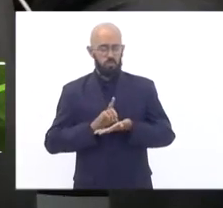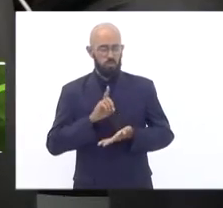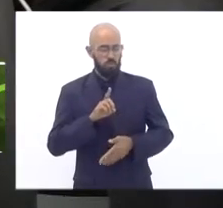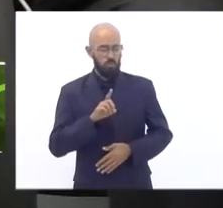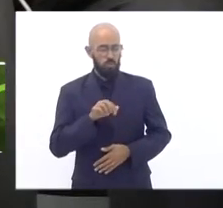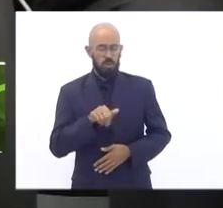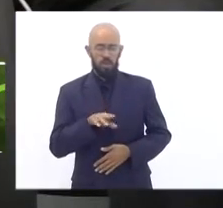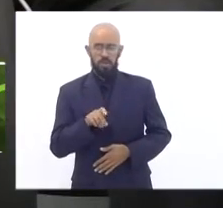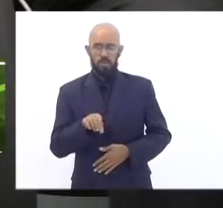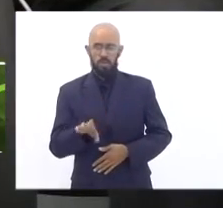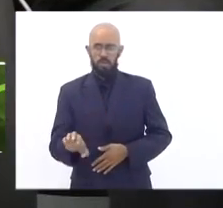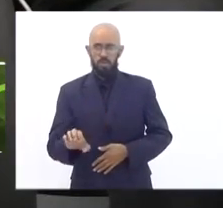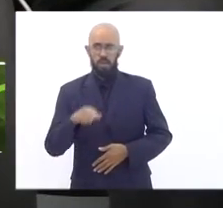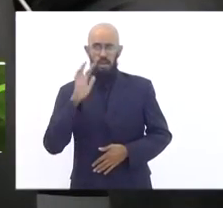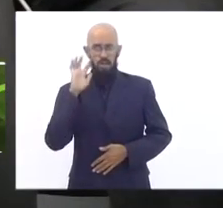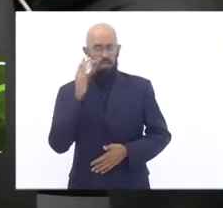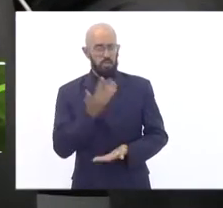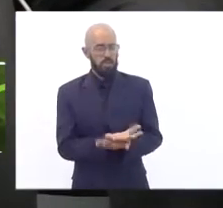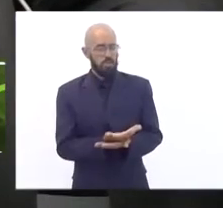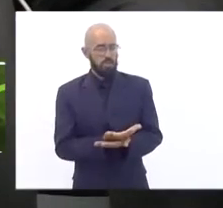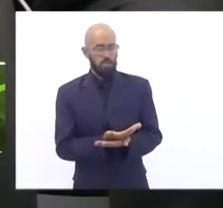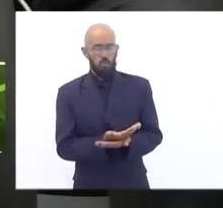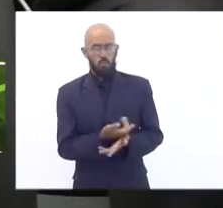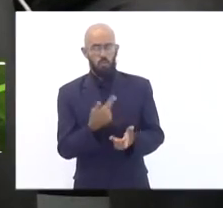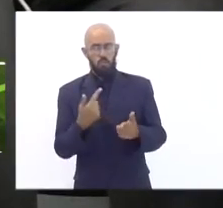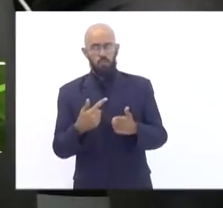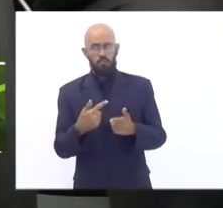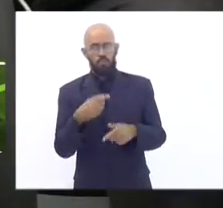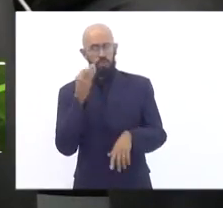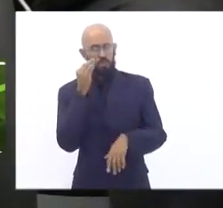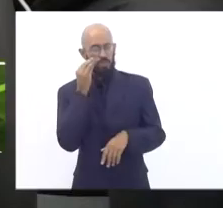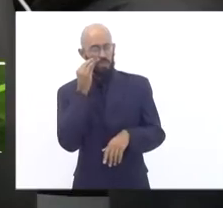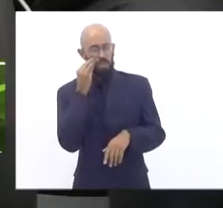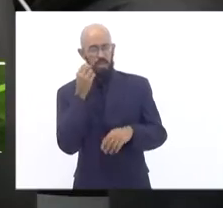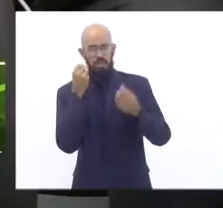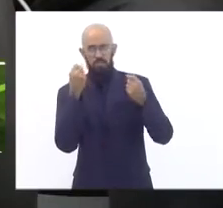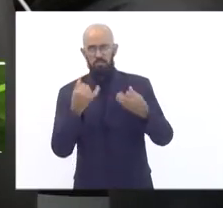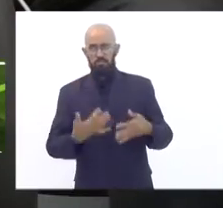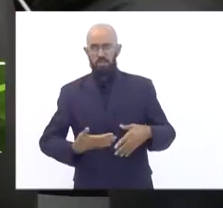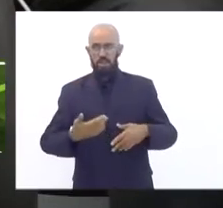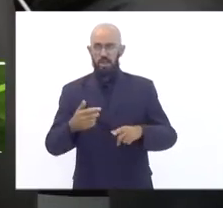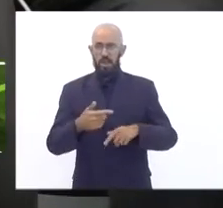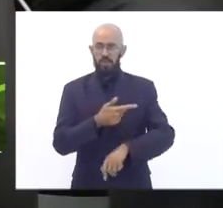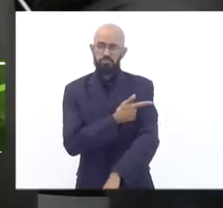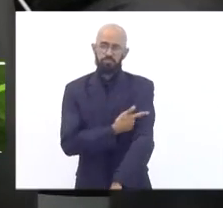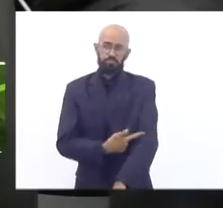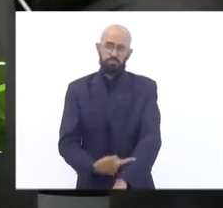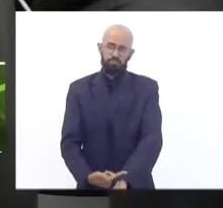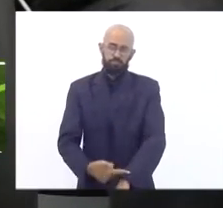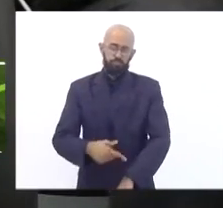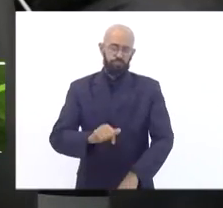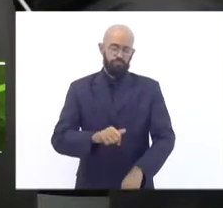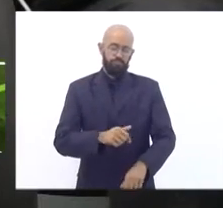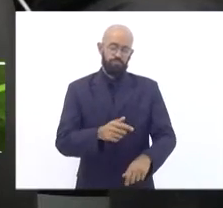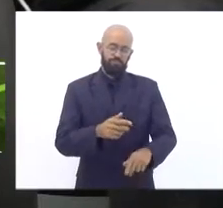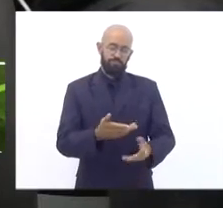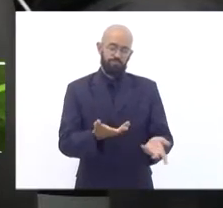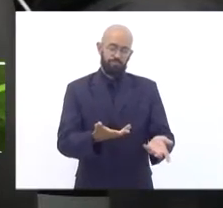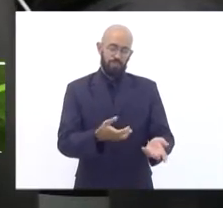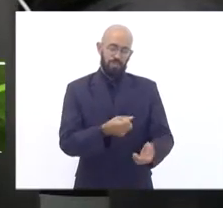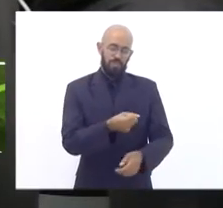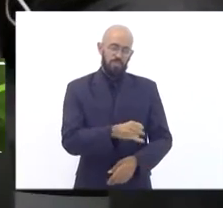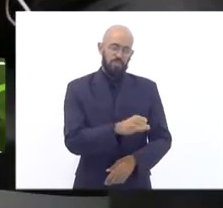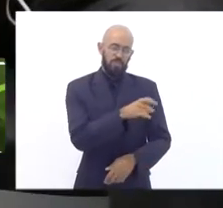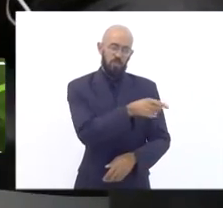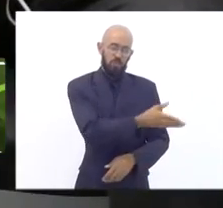decisão. Porque, vou tentar lhe dizer isso da maneira mais educada que eu conseguir. Se o senhor